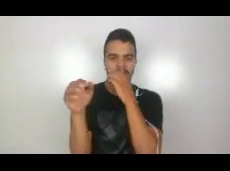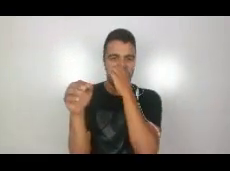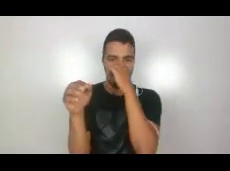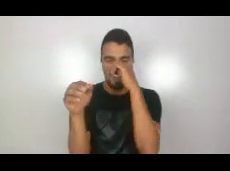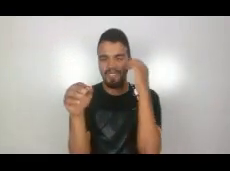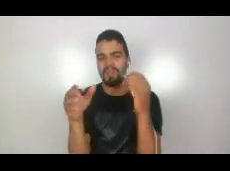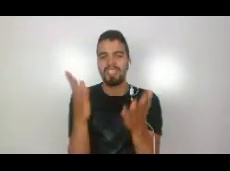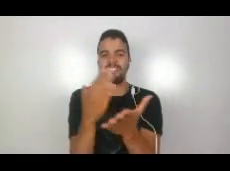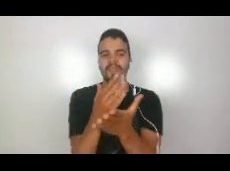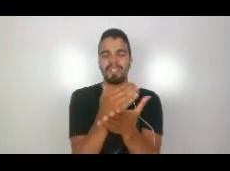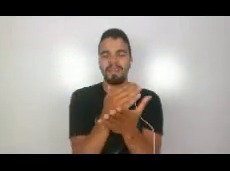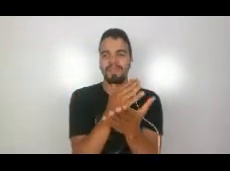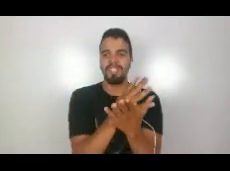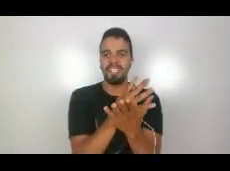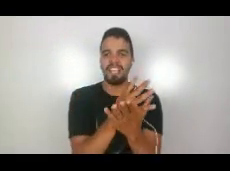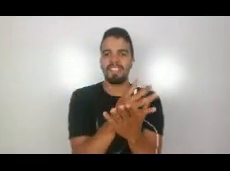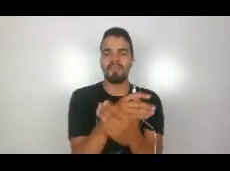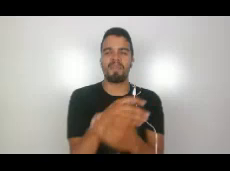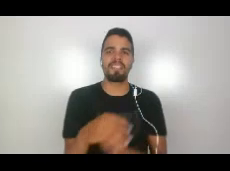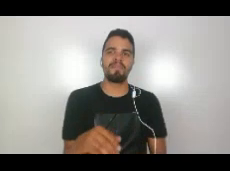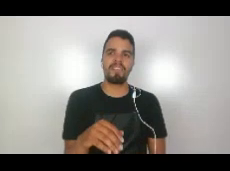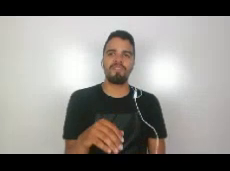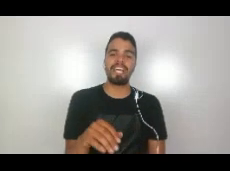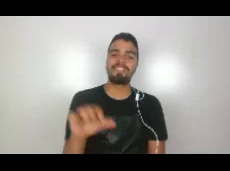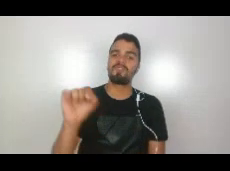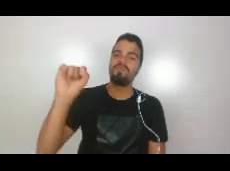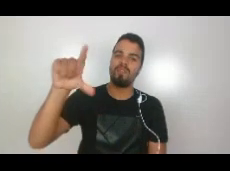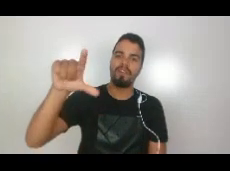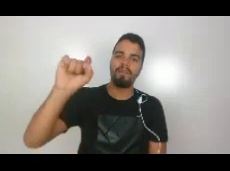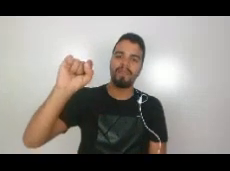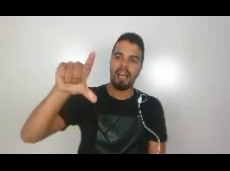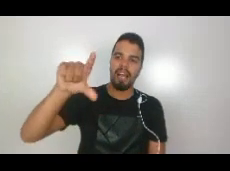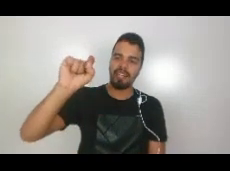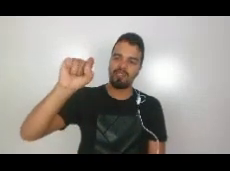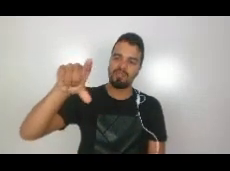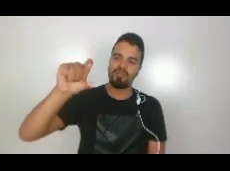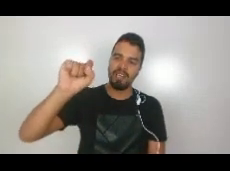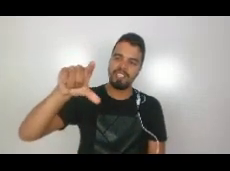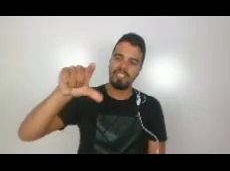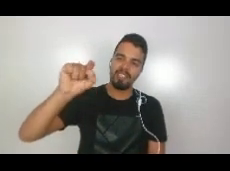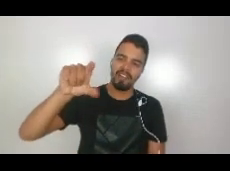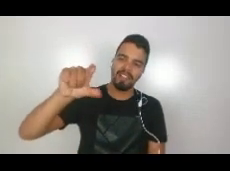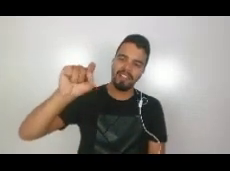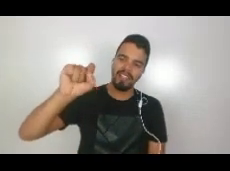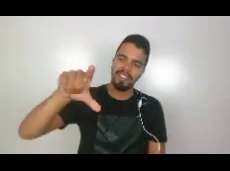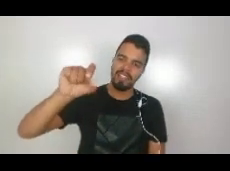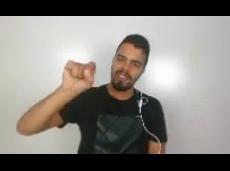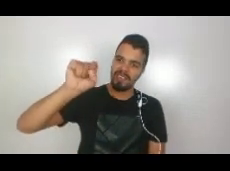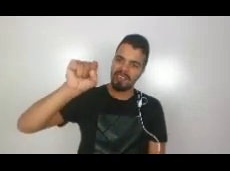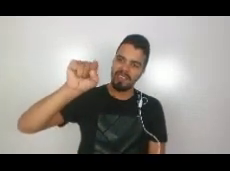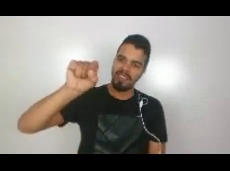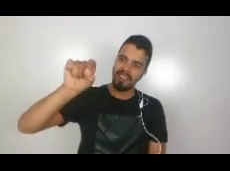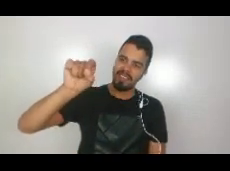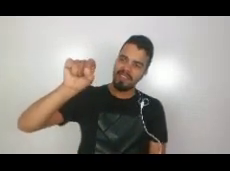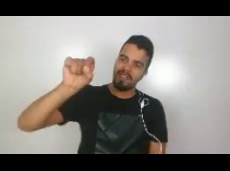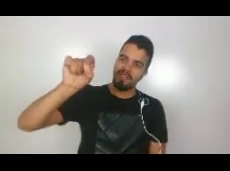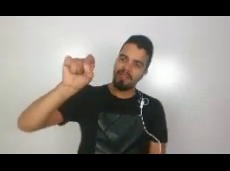contextos também, mas no contexto de cores é muito utilizado. Então, por exemplo, o sinal de azul, ó, azul, este sinal aqui,